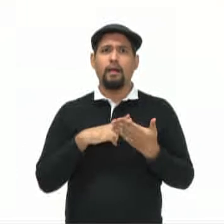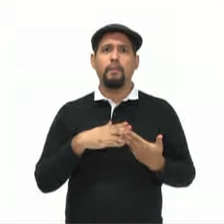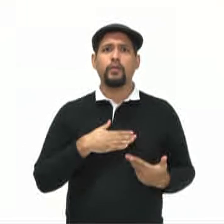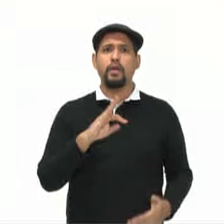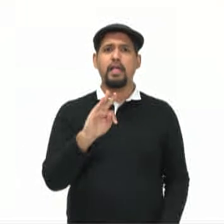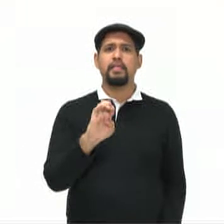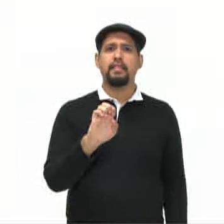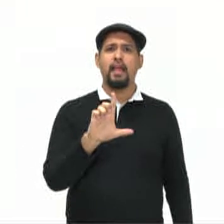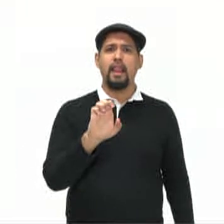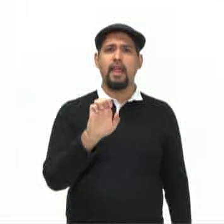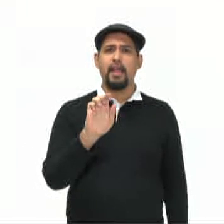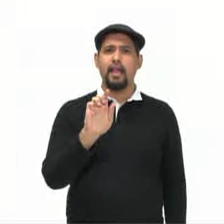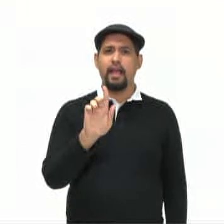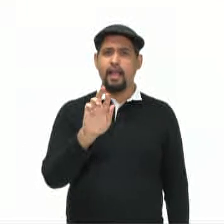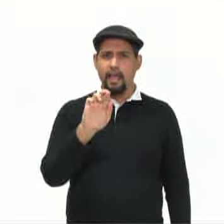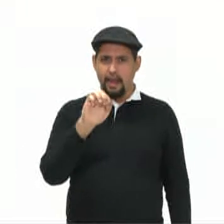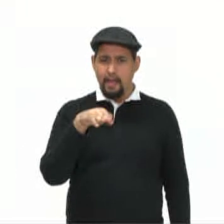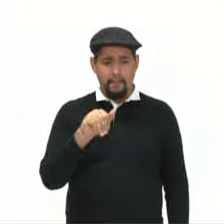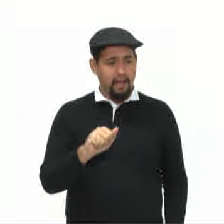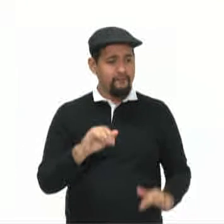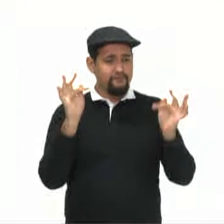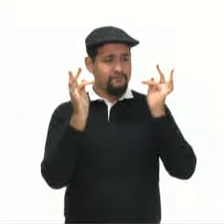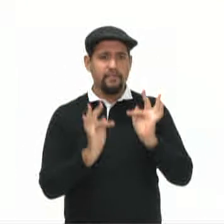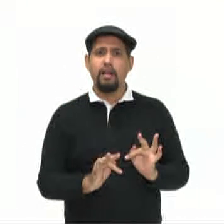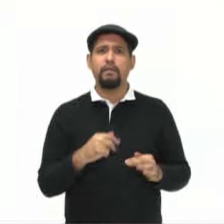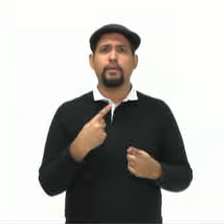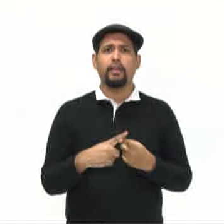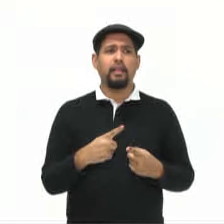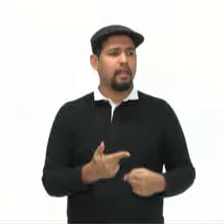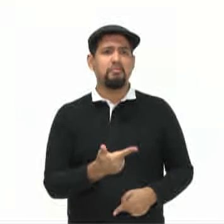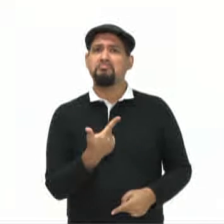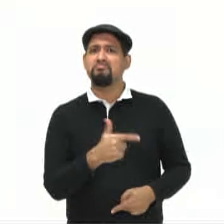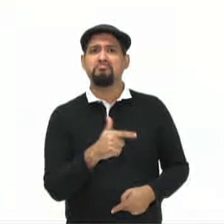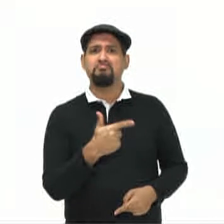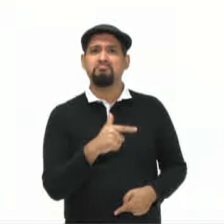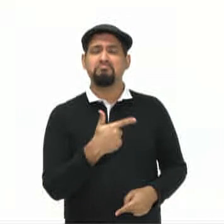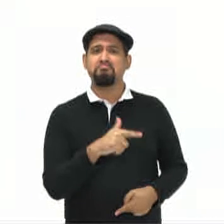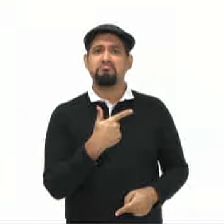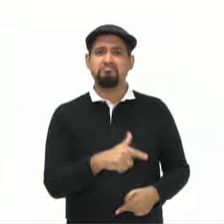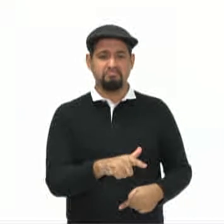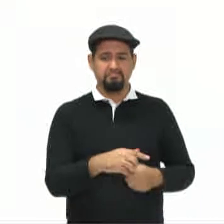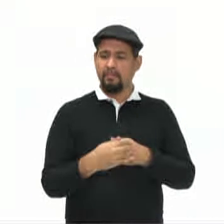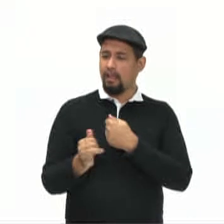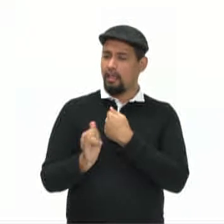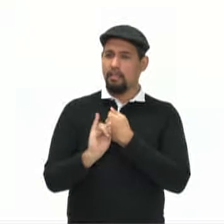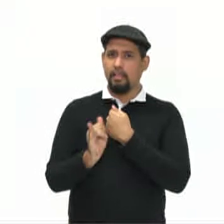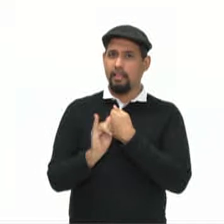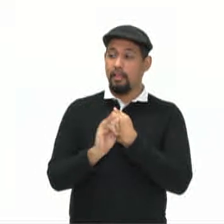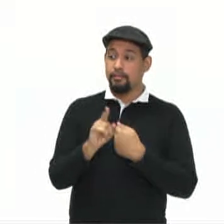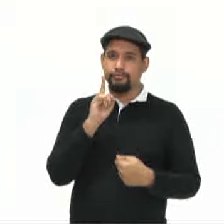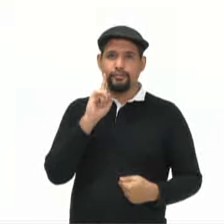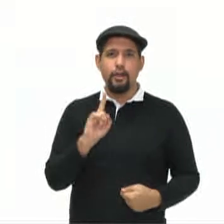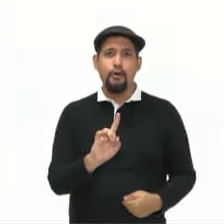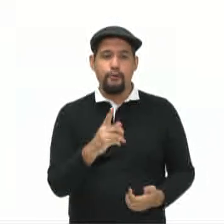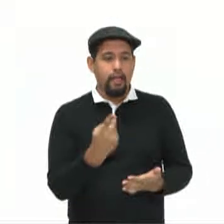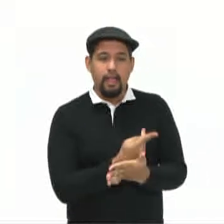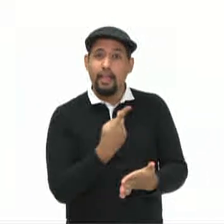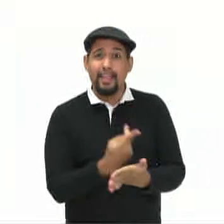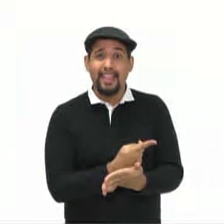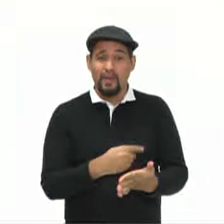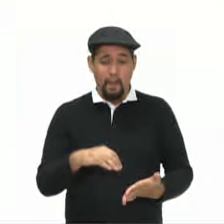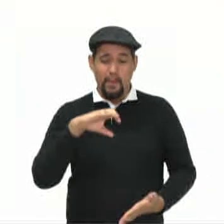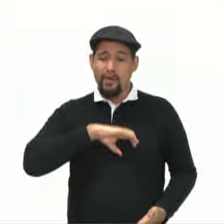telegrama, felicitando-me porque não encontrara na minha crônica daquele dia um só erro